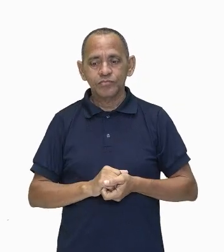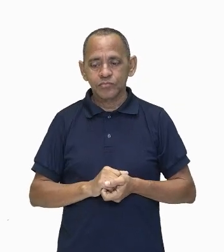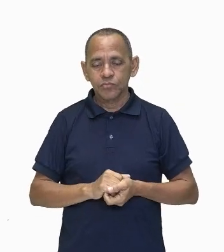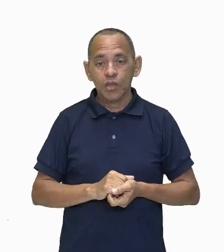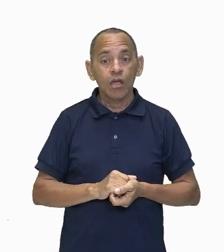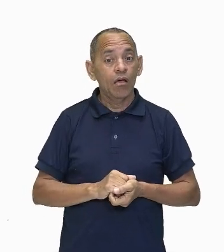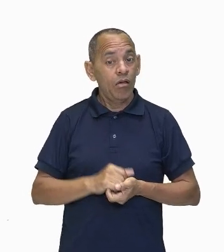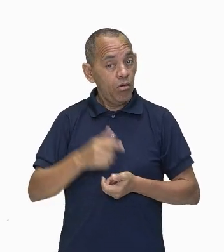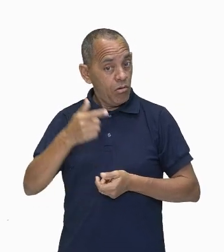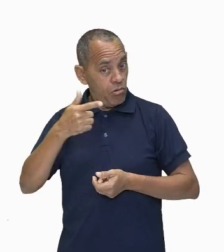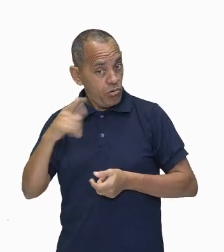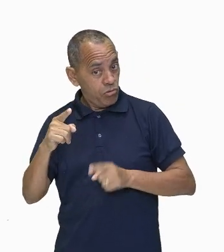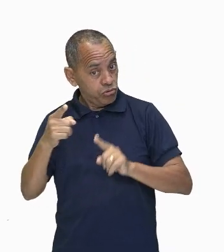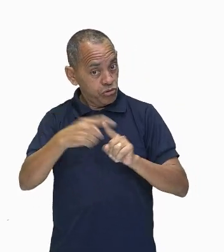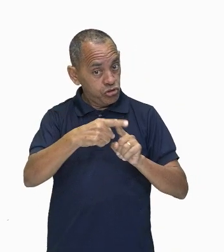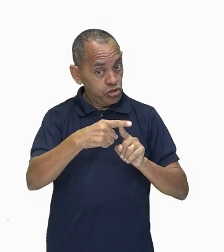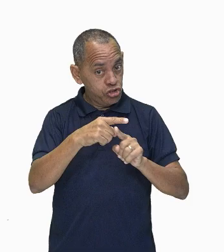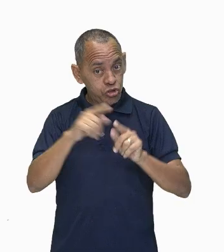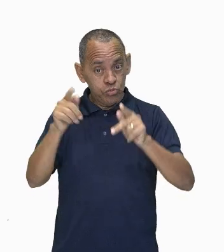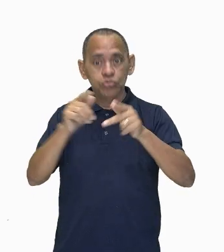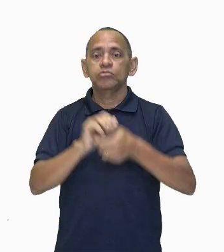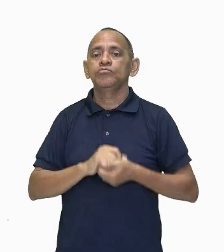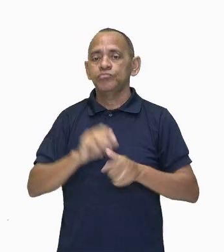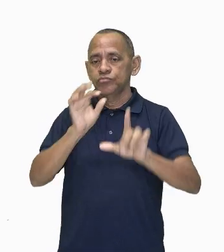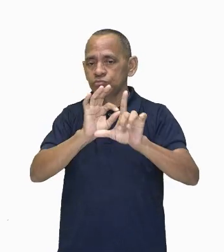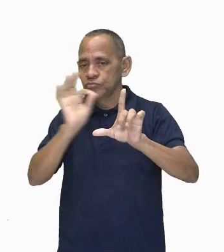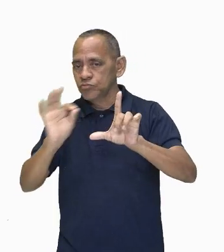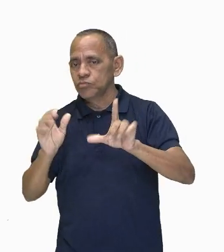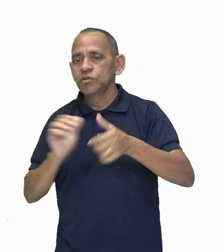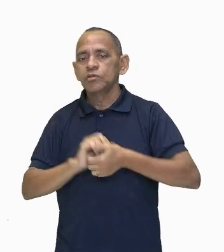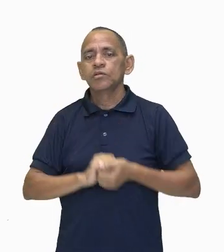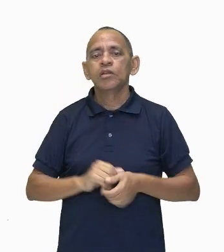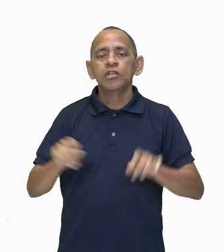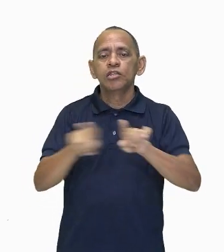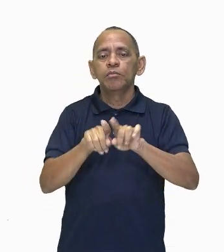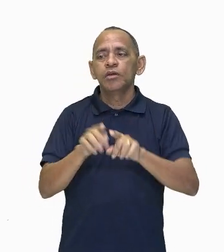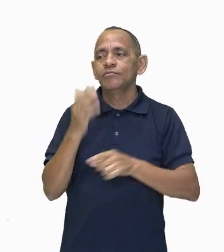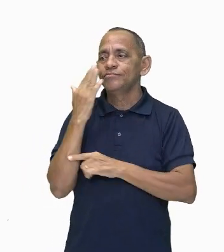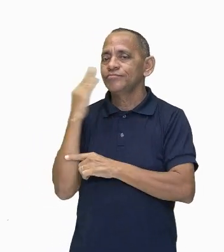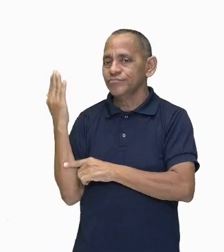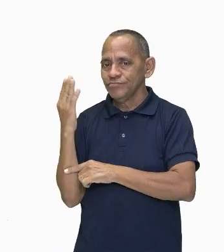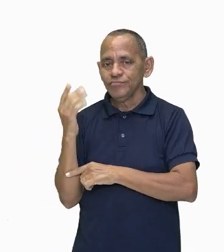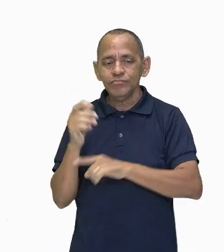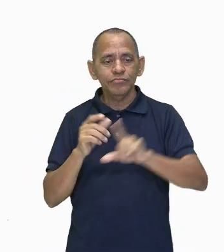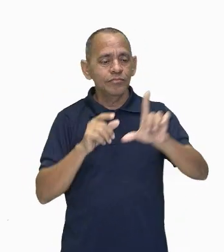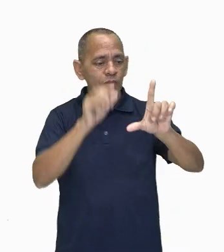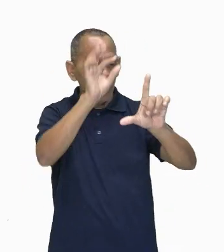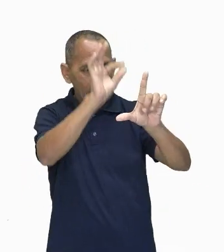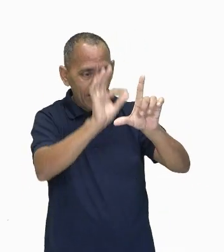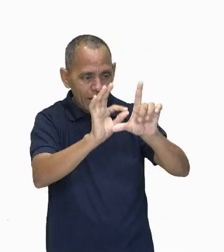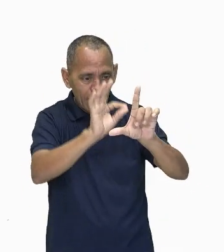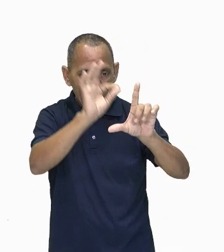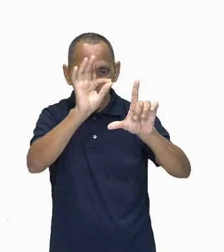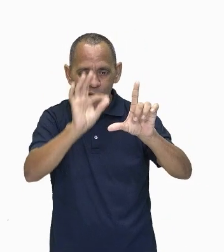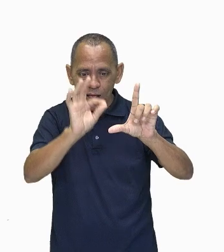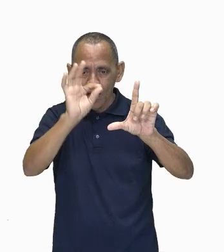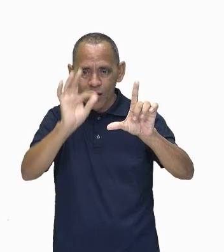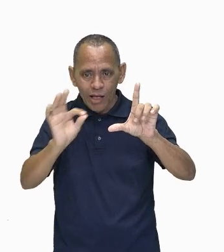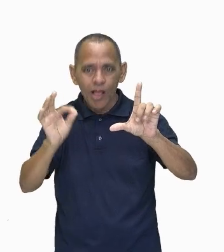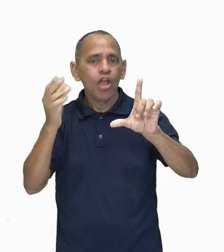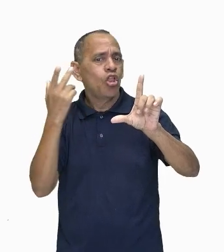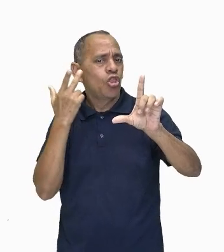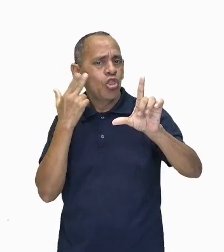bem comum, que é o gráfico de linhas, tá? Menos comum em pesquisa simples, mas a gente costuma ver bastante na época